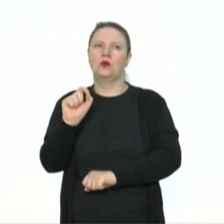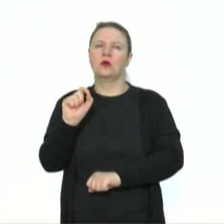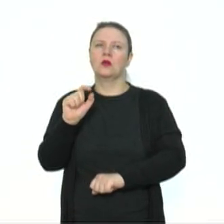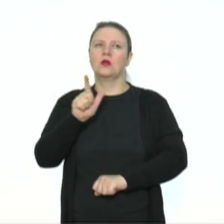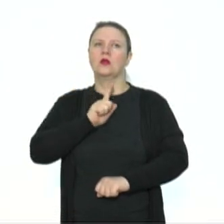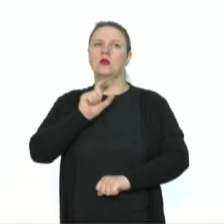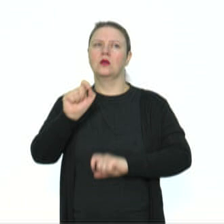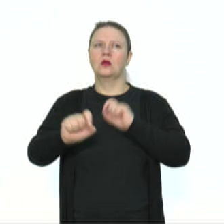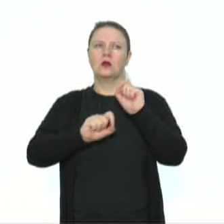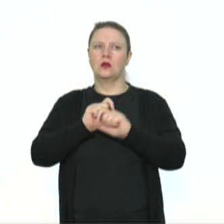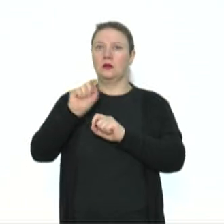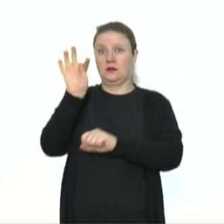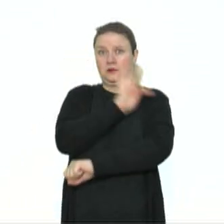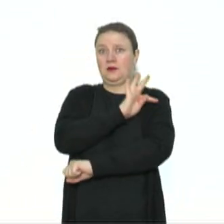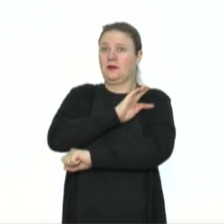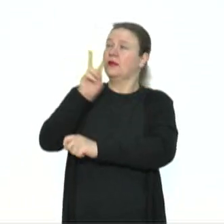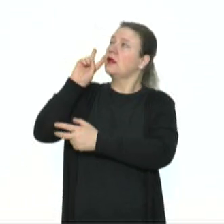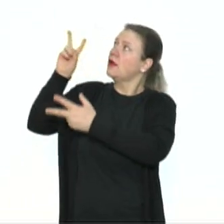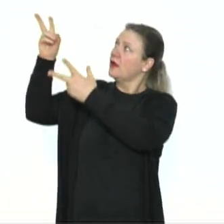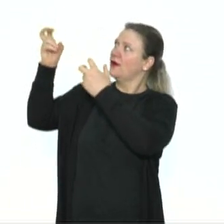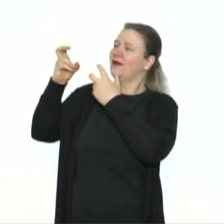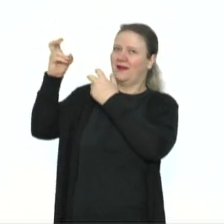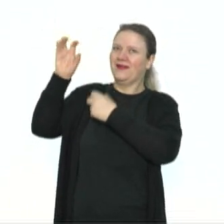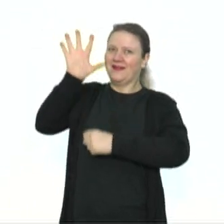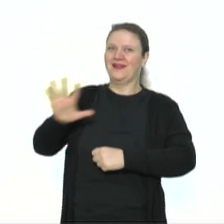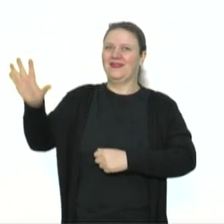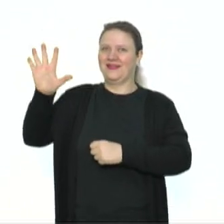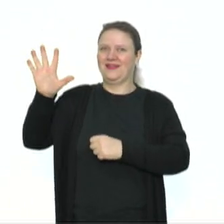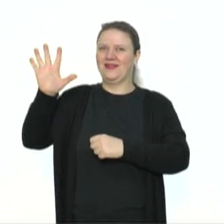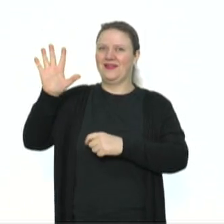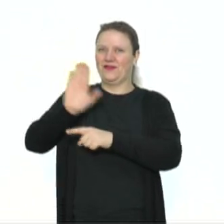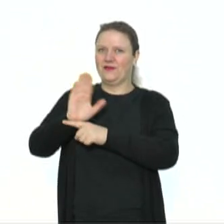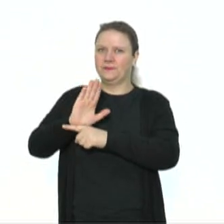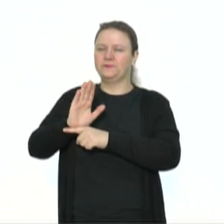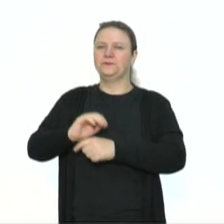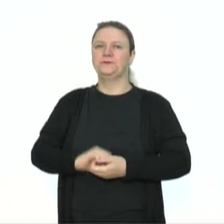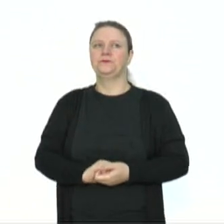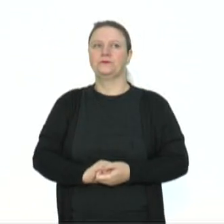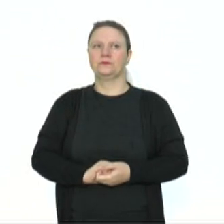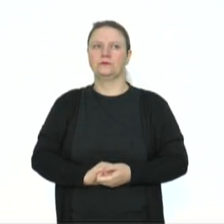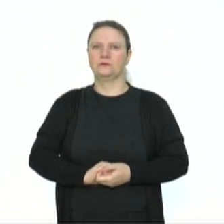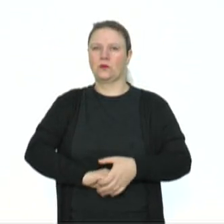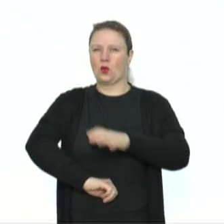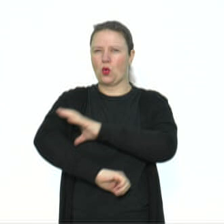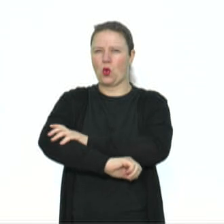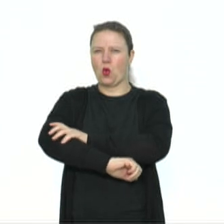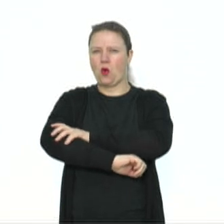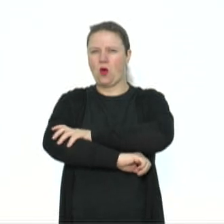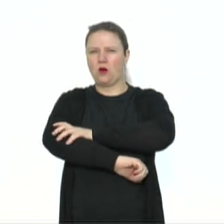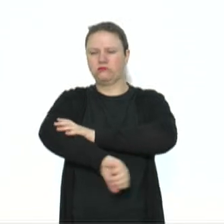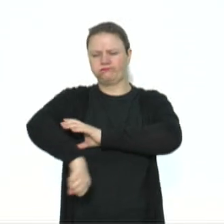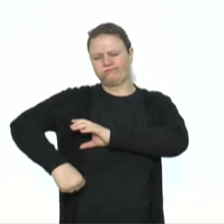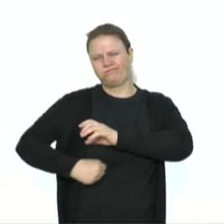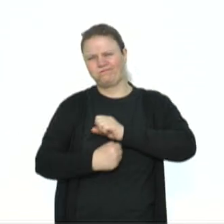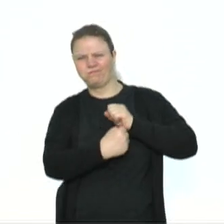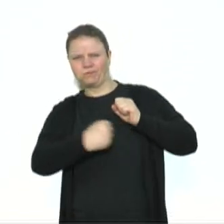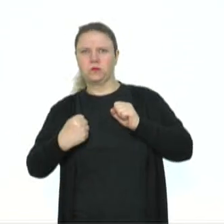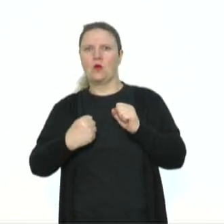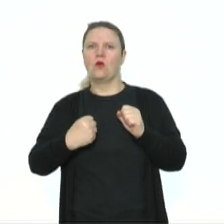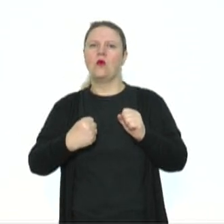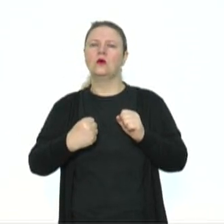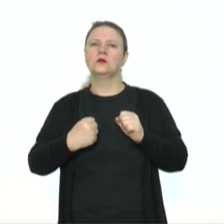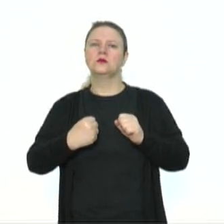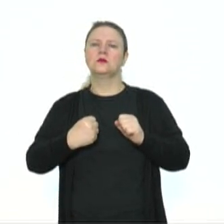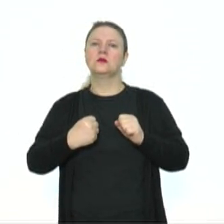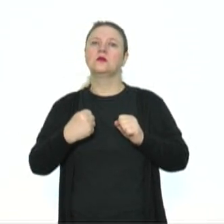consiste... É essa técnica aqui que nós podemos ver na animação, né? Então, ele consiste em colocar o braço do adversário entre as suas pernas, segurando o punho